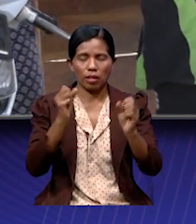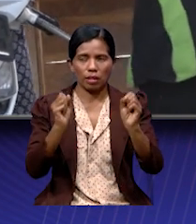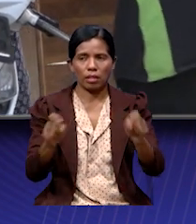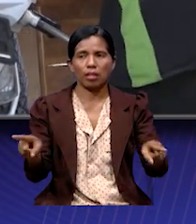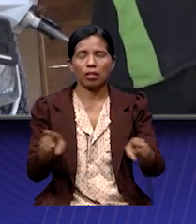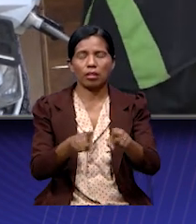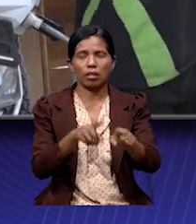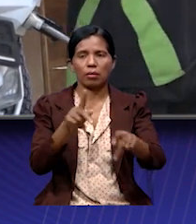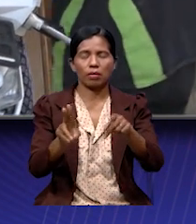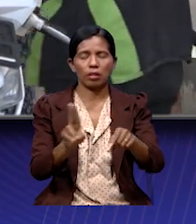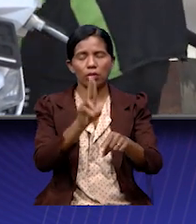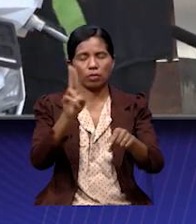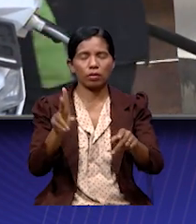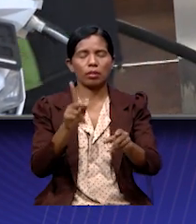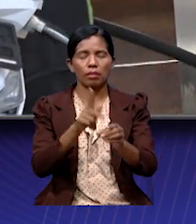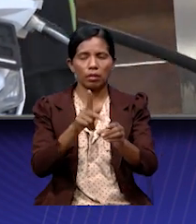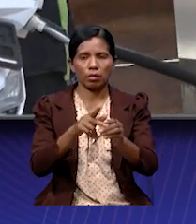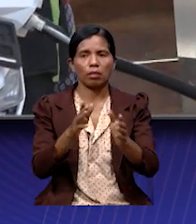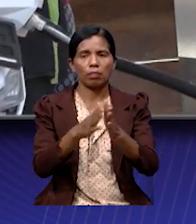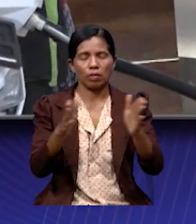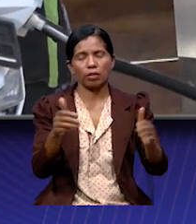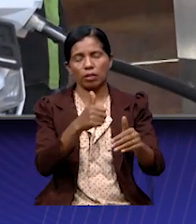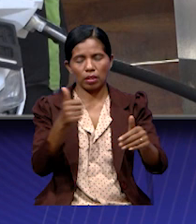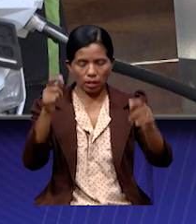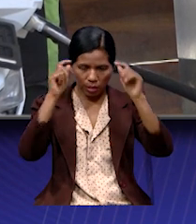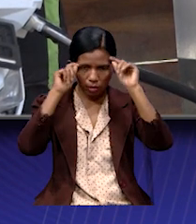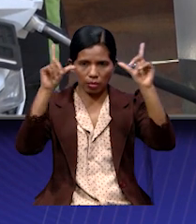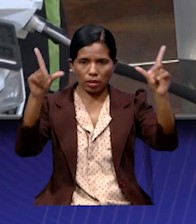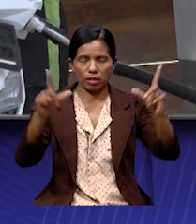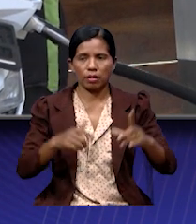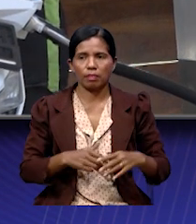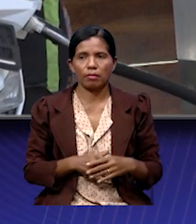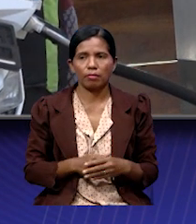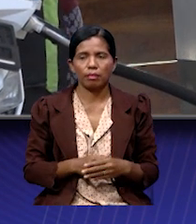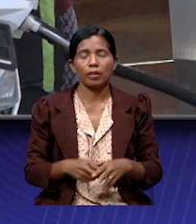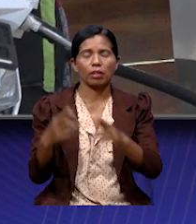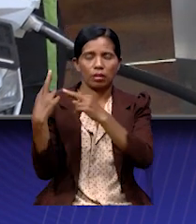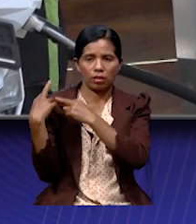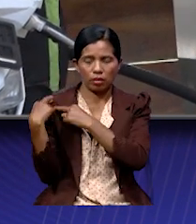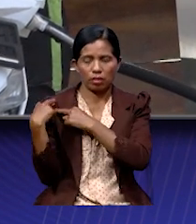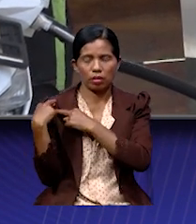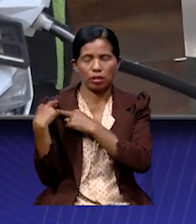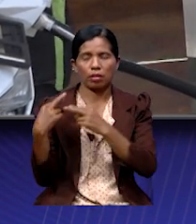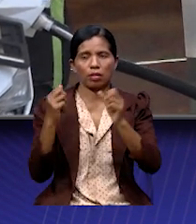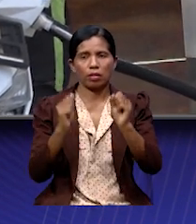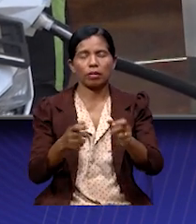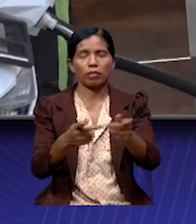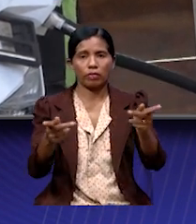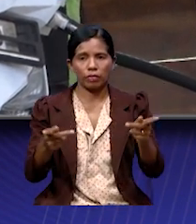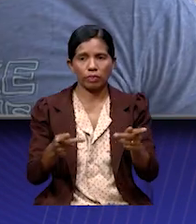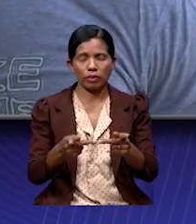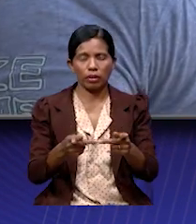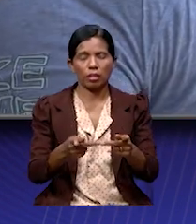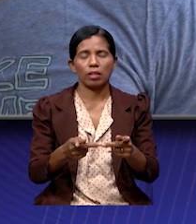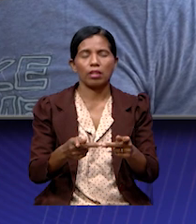ba operador combustível, BOT, balun e a Timor-Leste. responsável posto abastecimento combustível